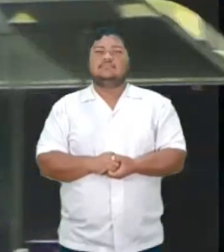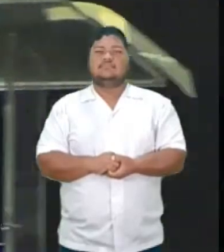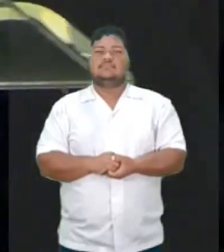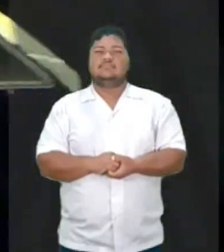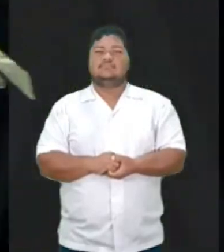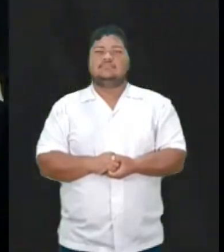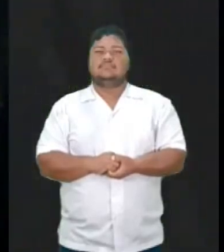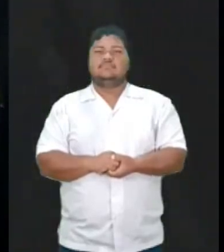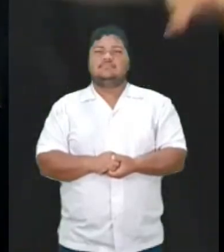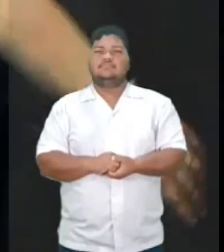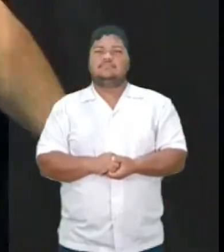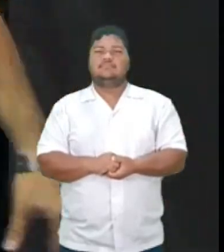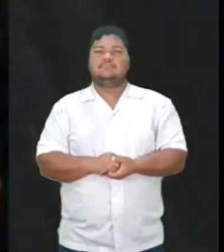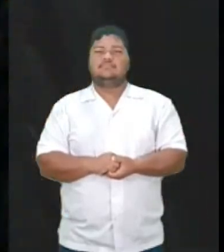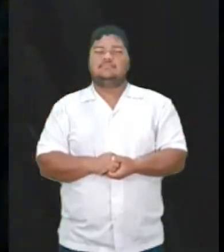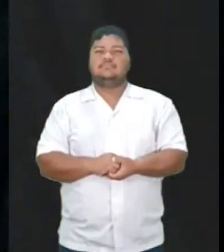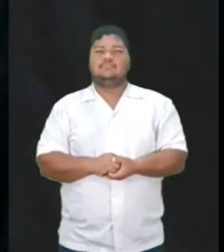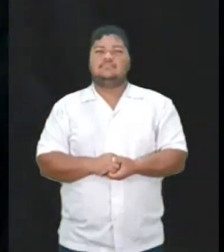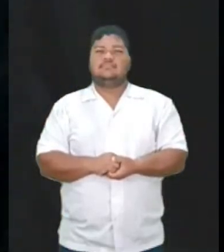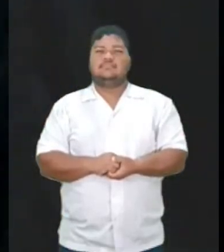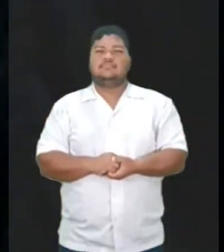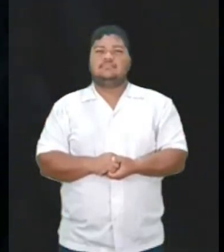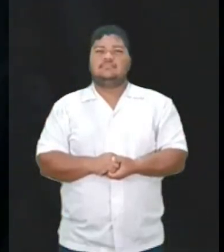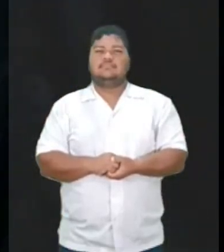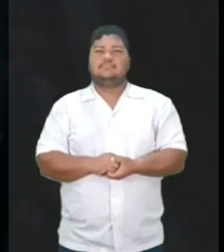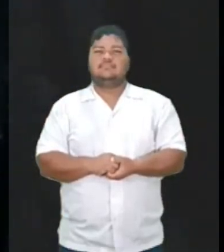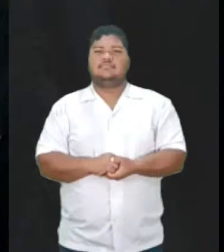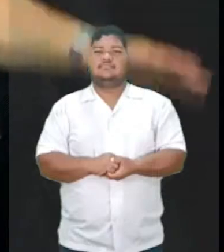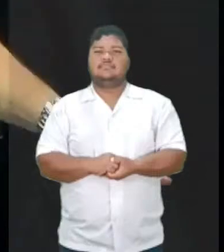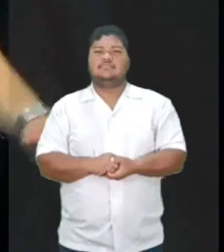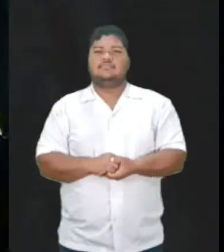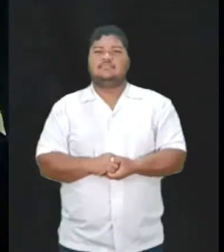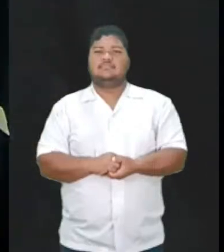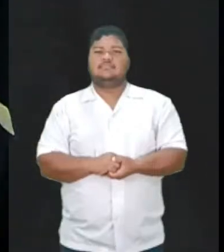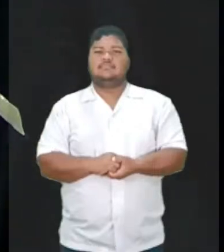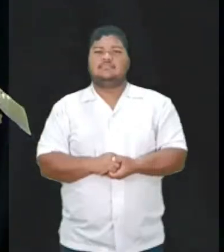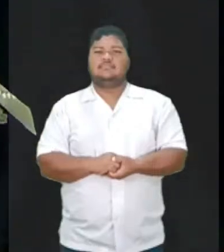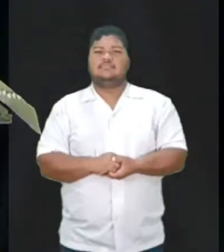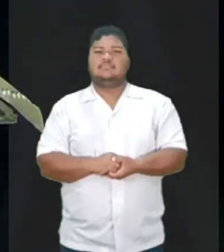do mundo, das Américas, da Ásia, da Europa, da África,